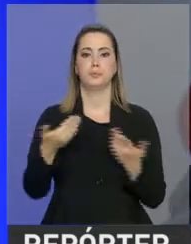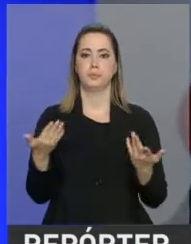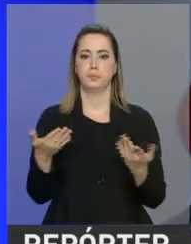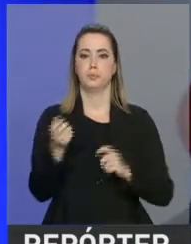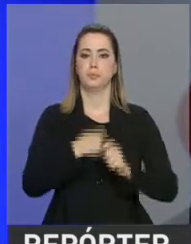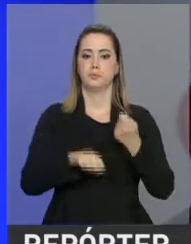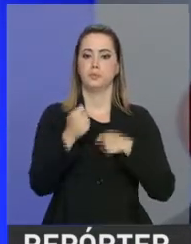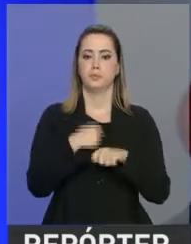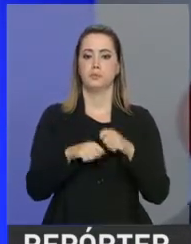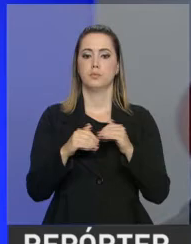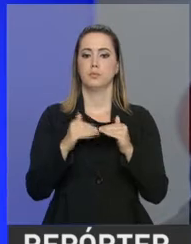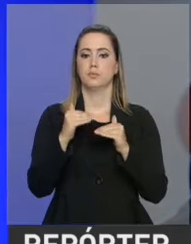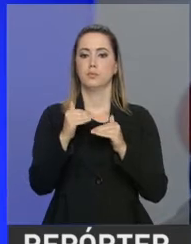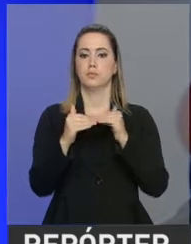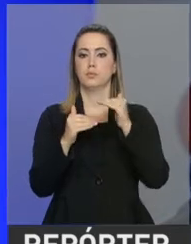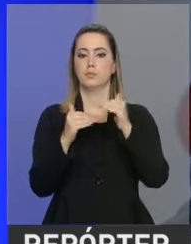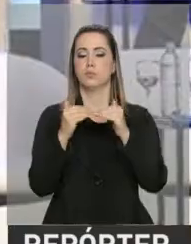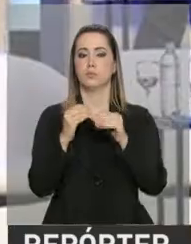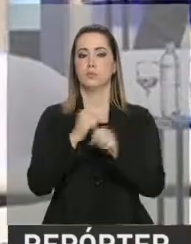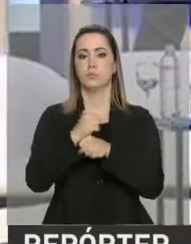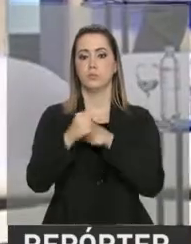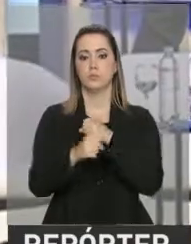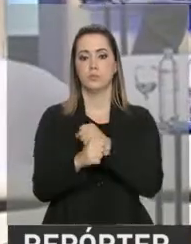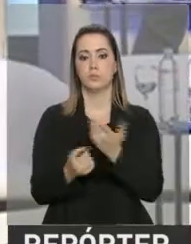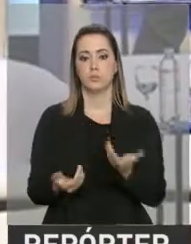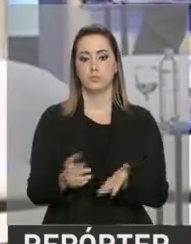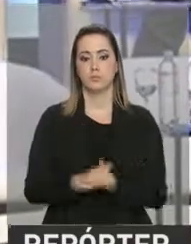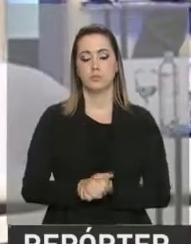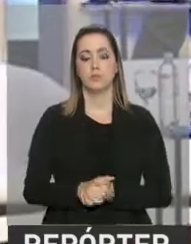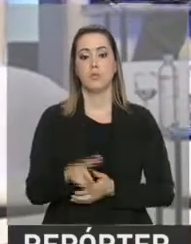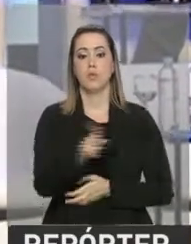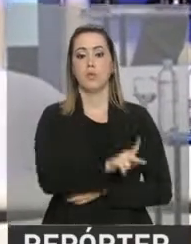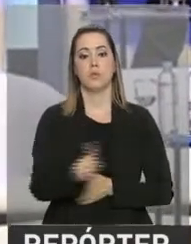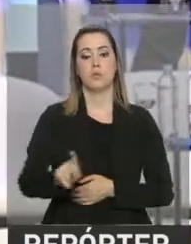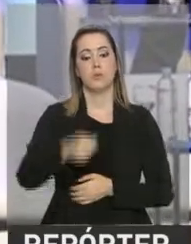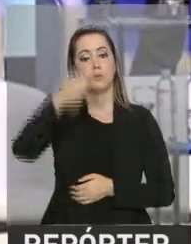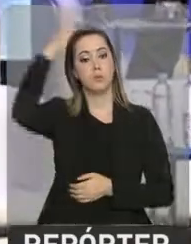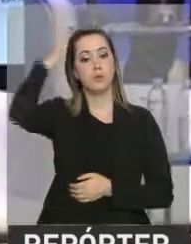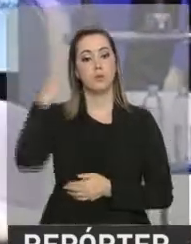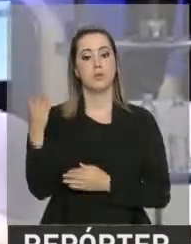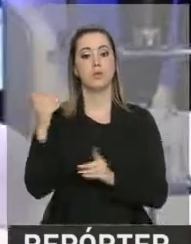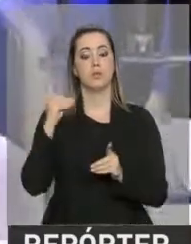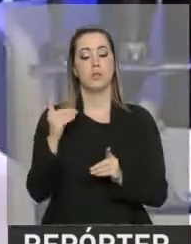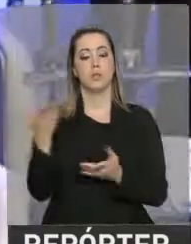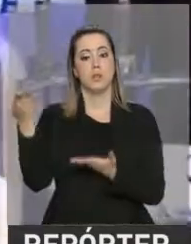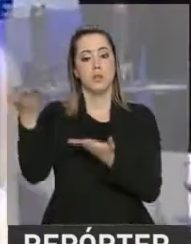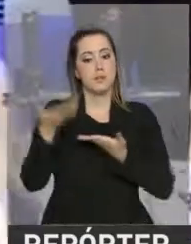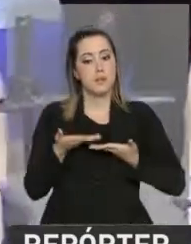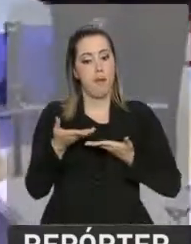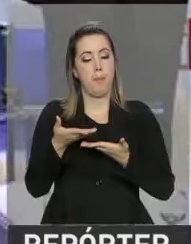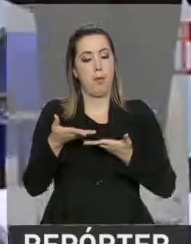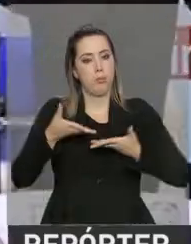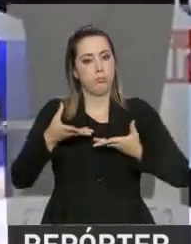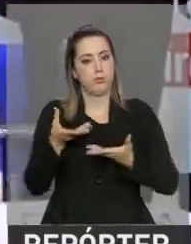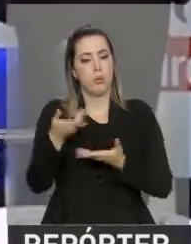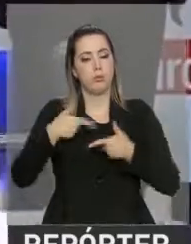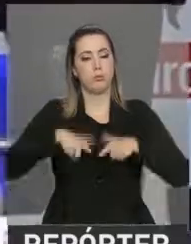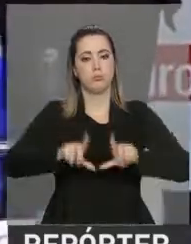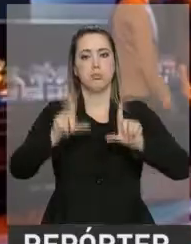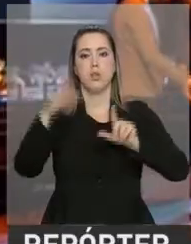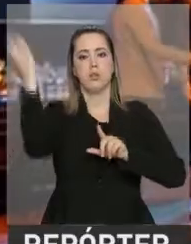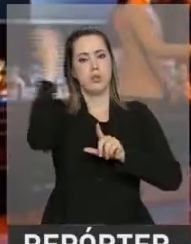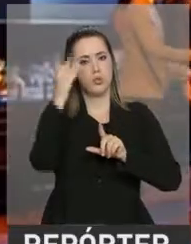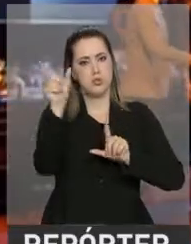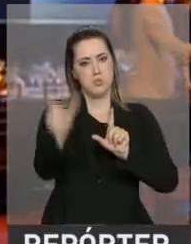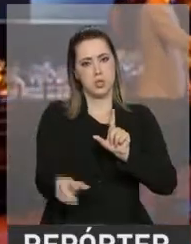da economia, de um crescimento o ano que vem. O presidente Michel Temer recebeu o principal prêmio da noite de Brasileiro do Ano e